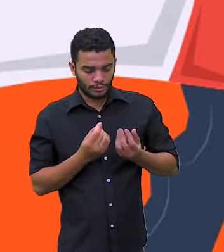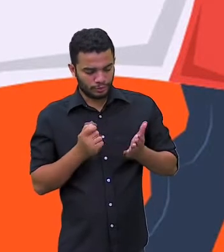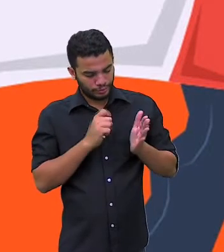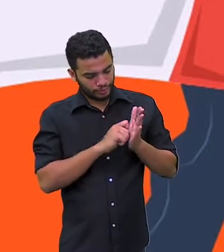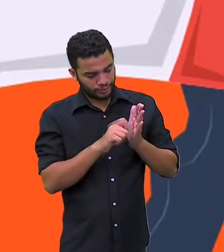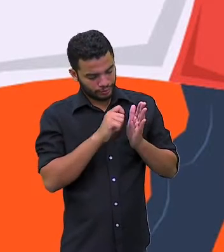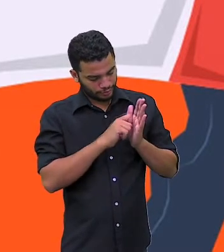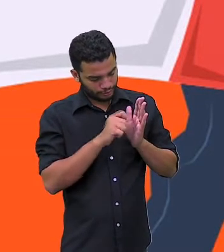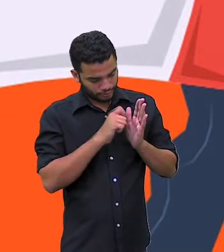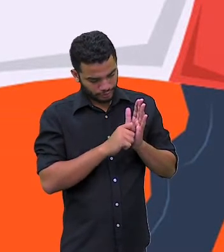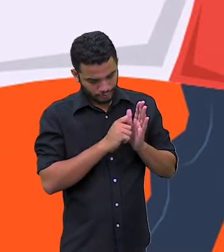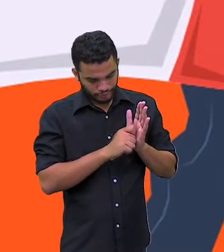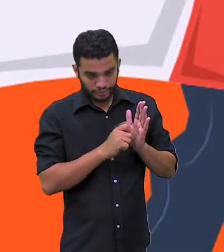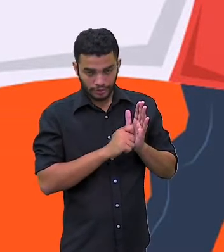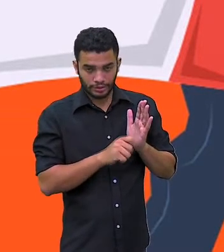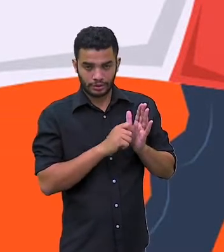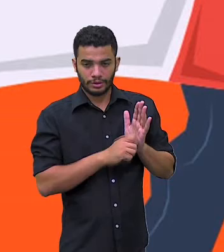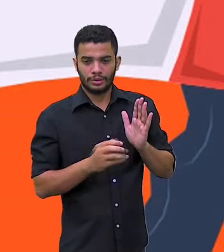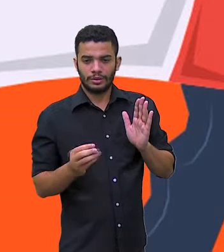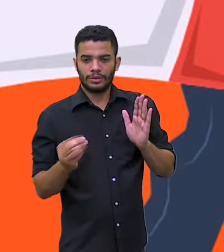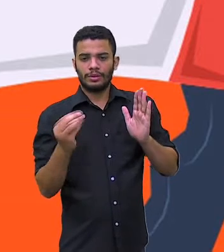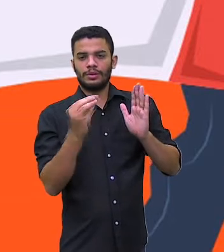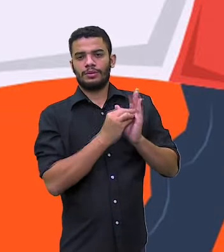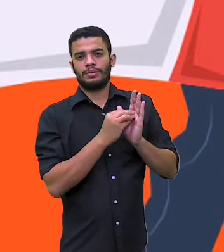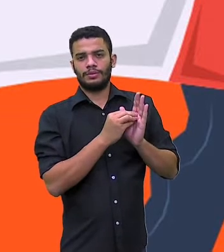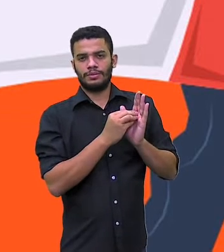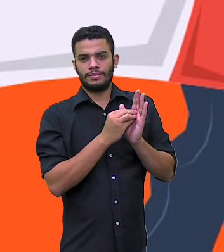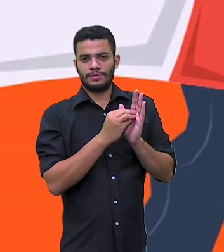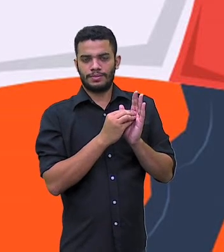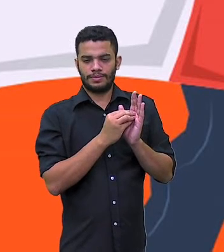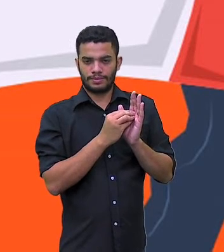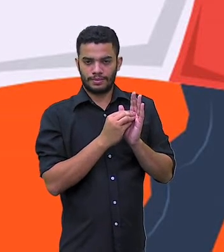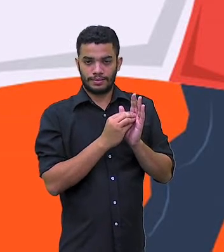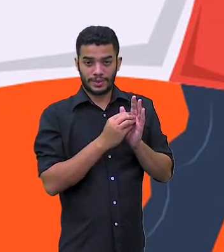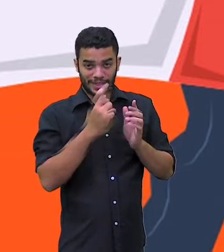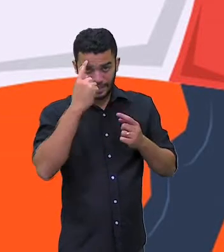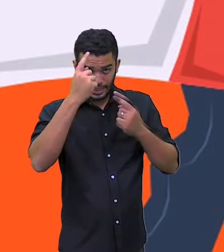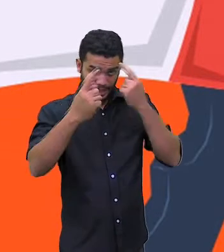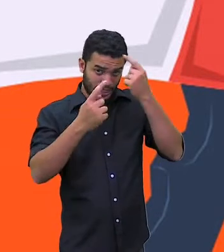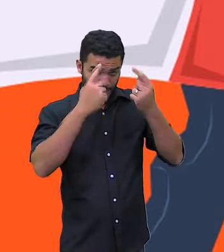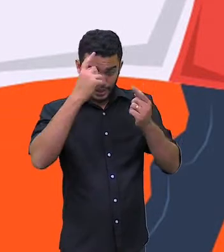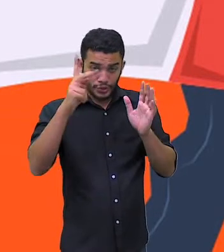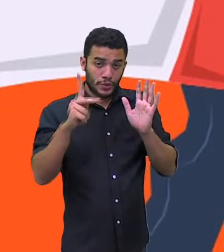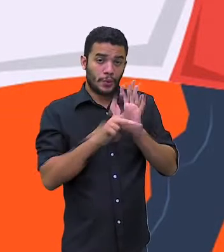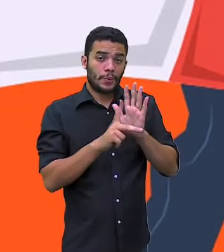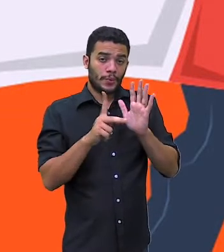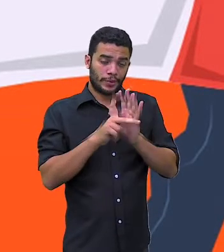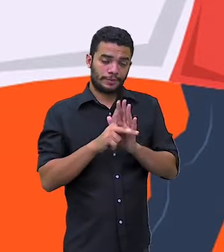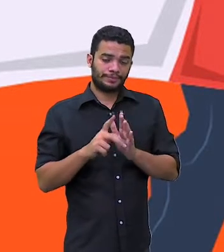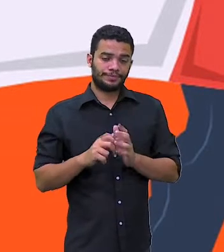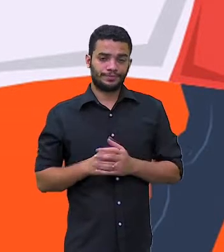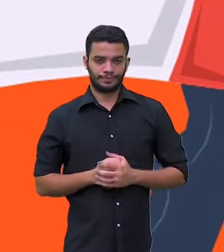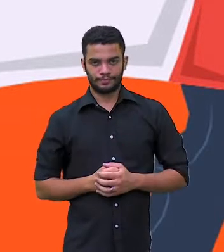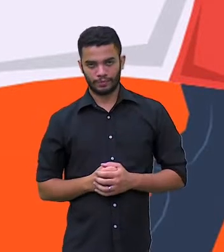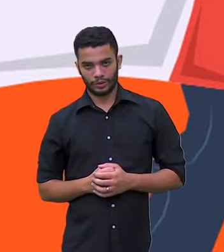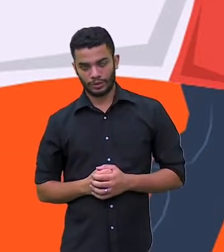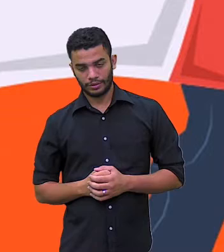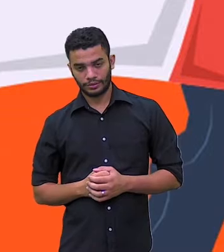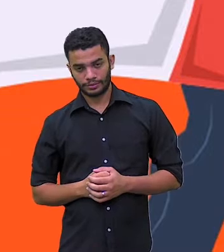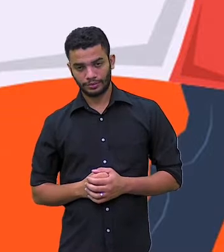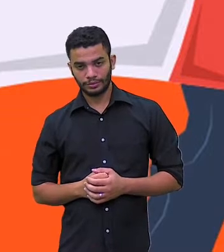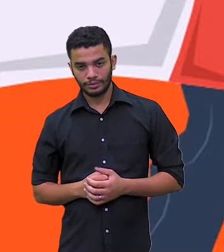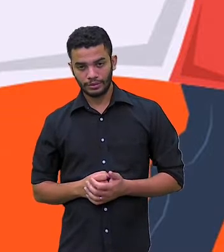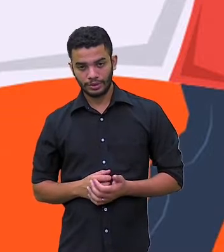né? Ou necessidade de expor ideias pessoais através da escrita. Nos gêneros argumentativos,